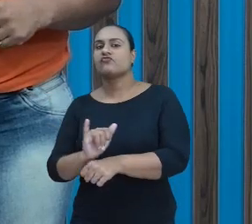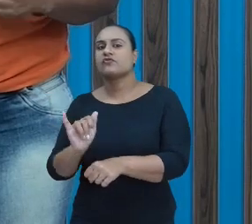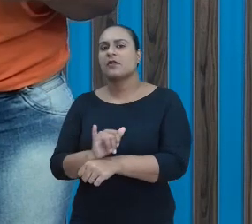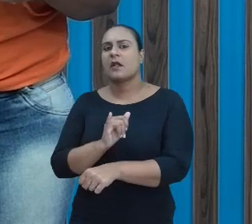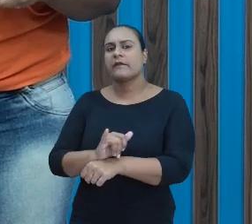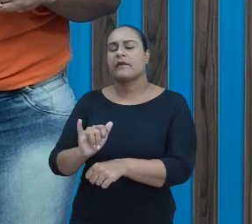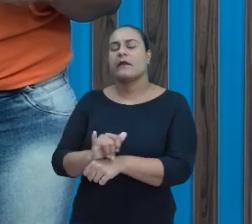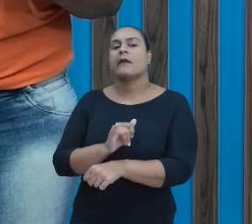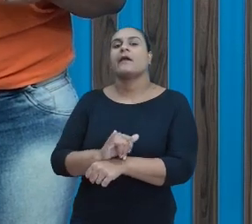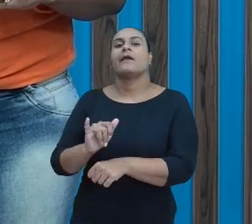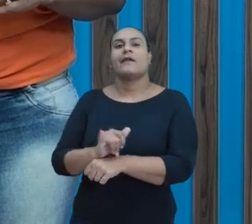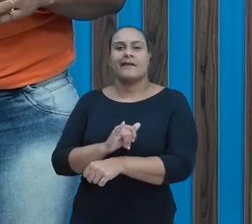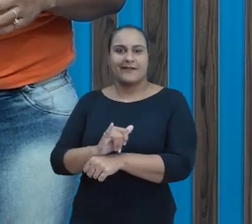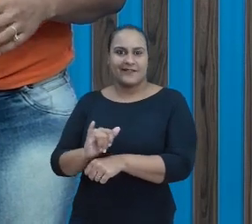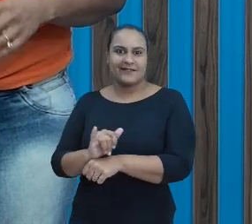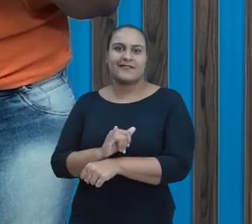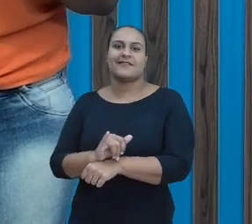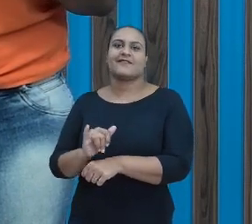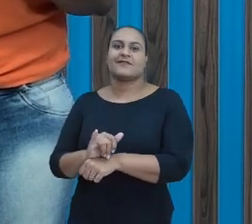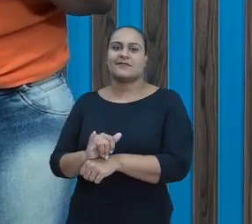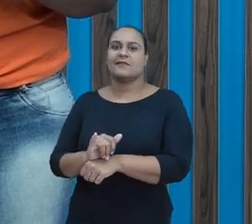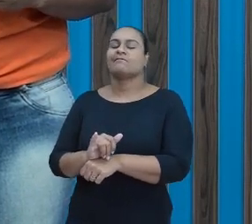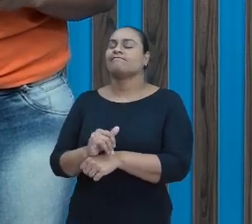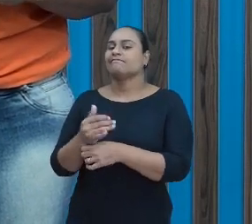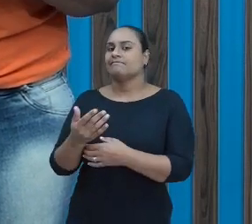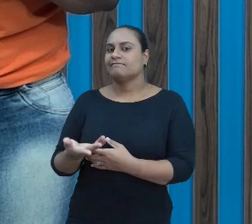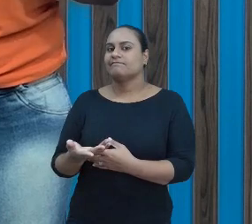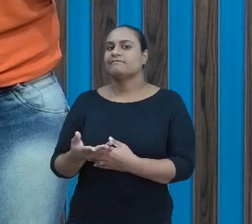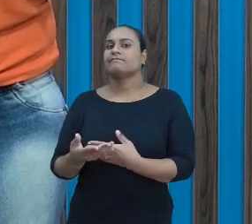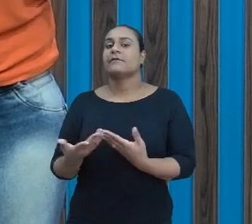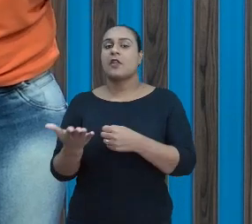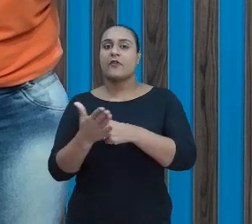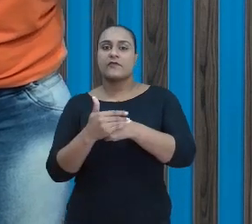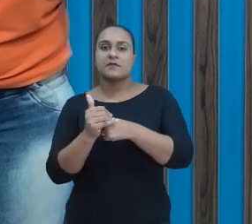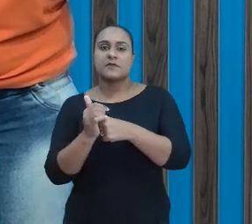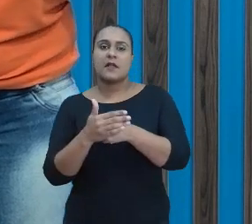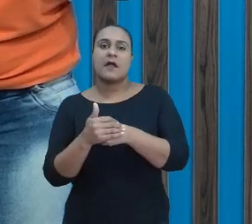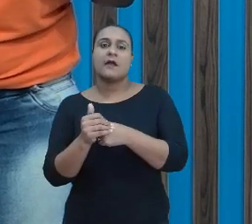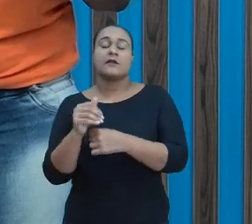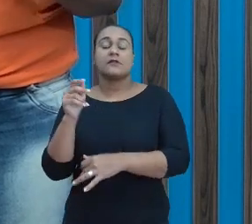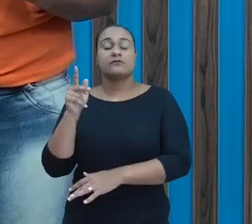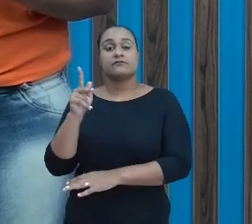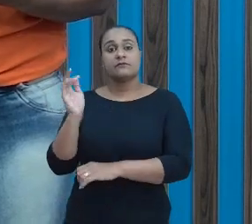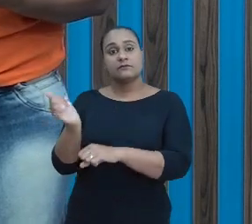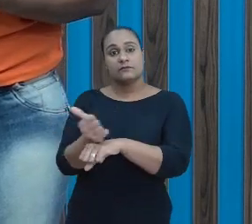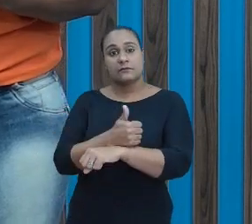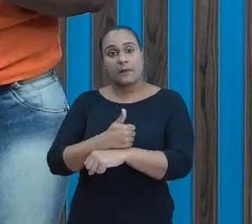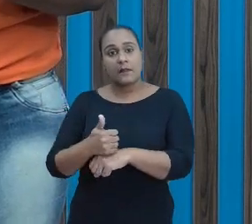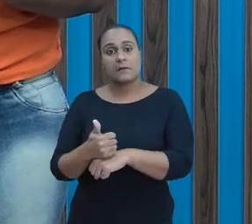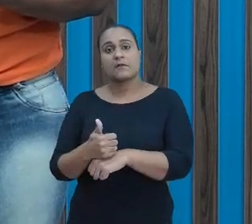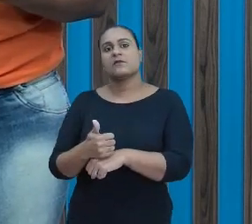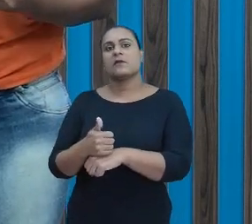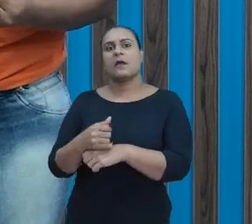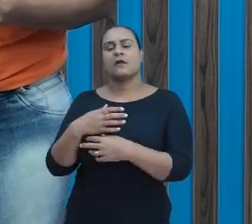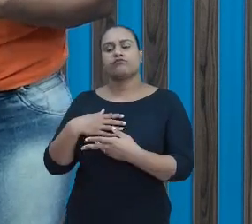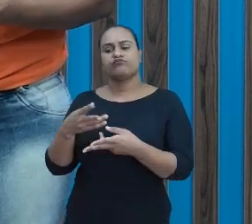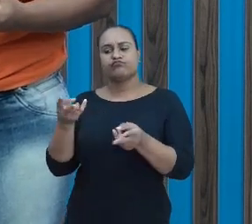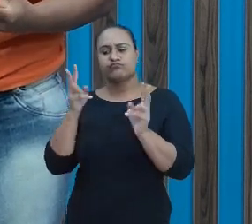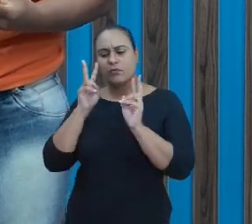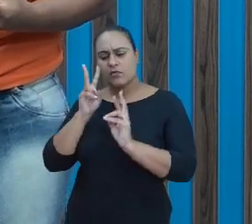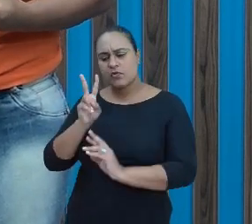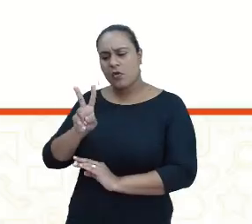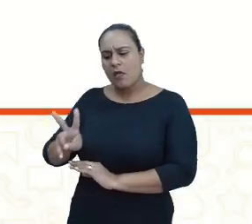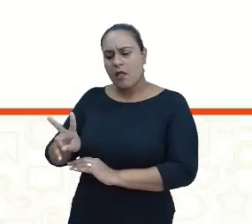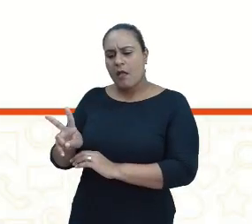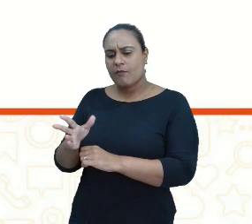da sensibilidade, por causa da afetividade dos profissionais, por causa desse olhar